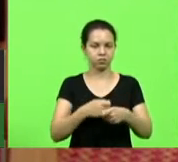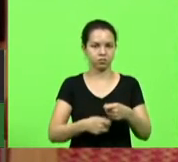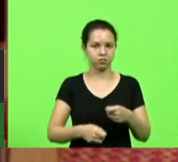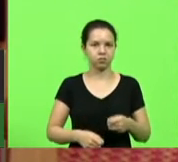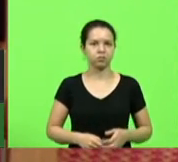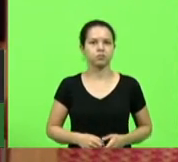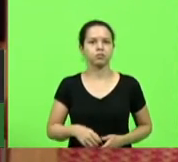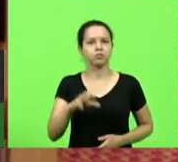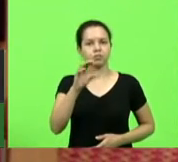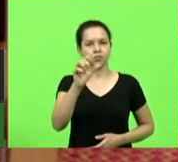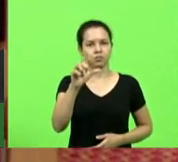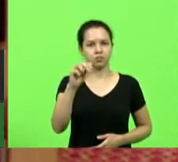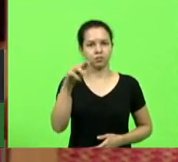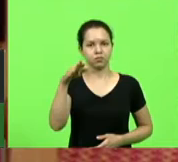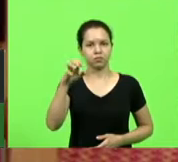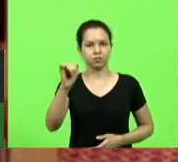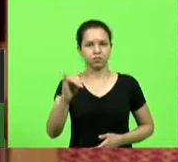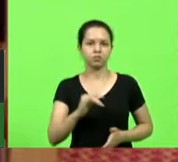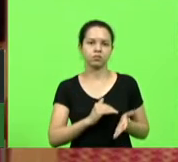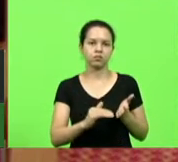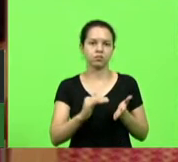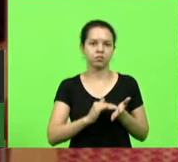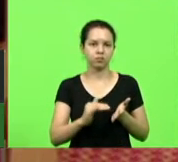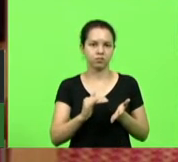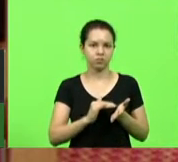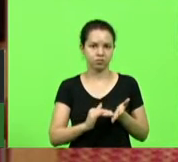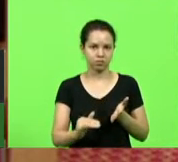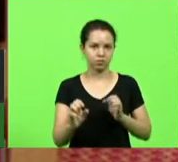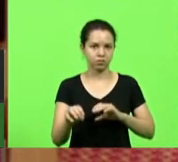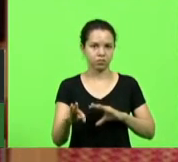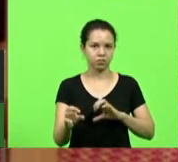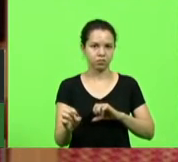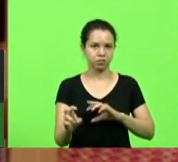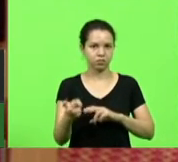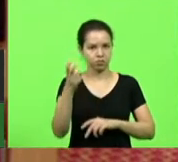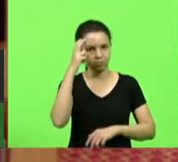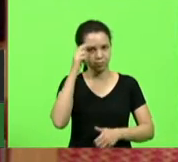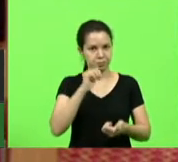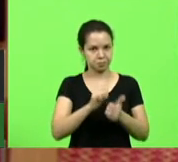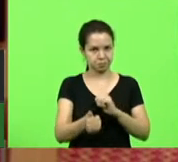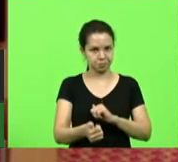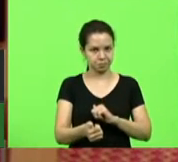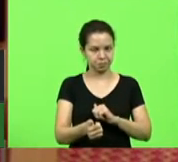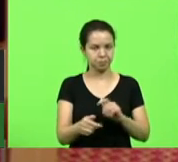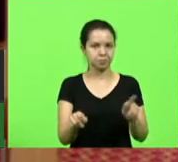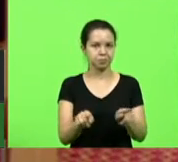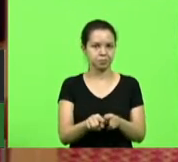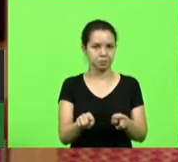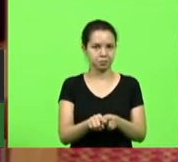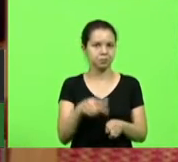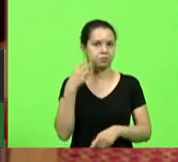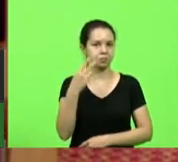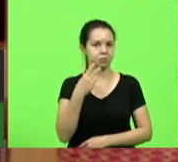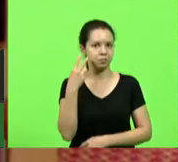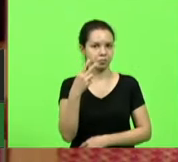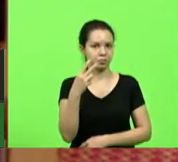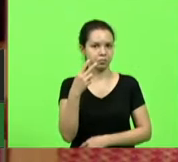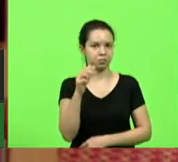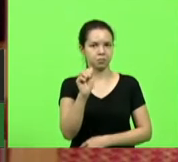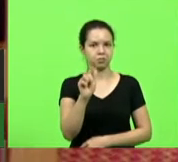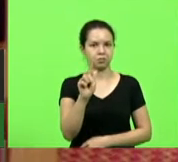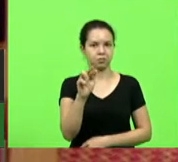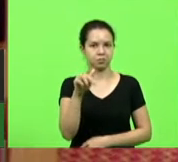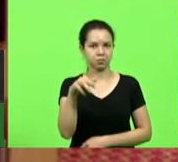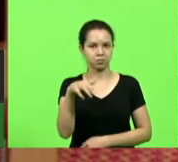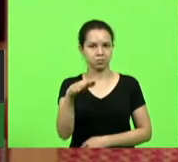o secretário de Educação, Cultura e Esporte. E também dos vereadores de Agronômica,